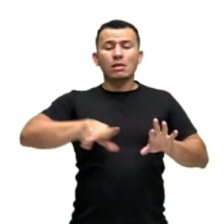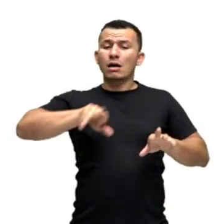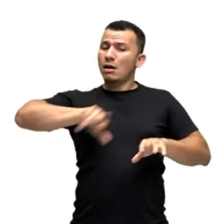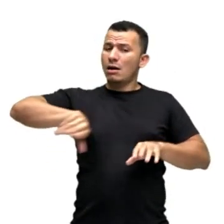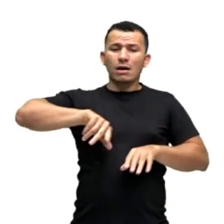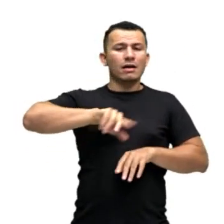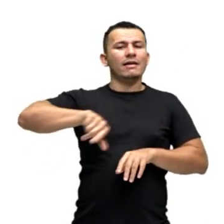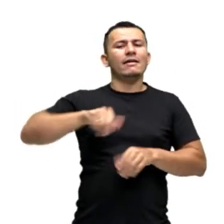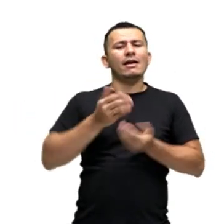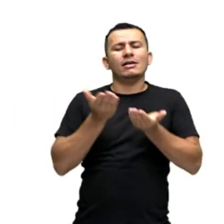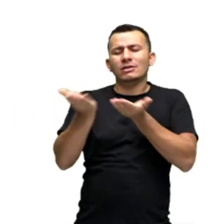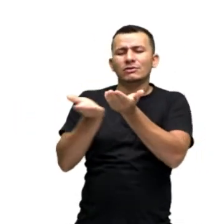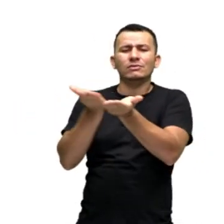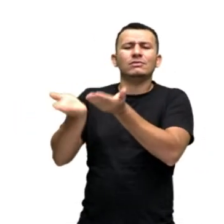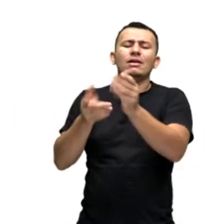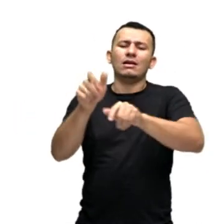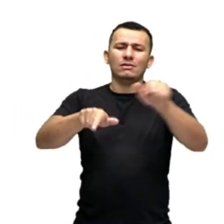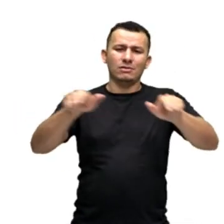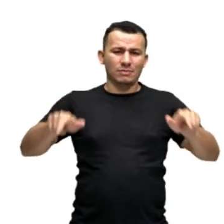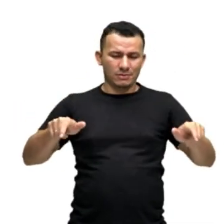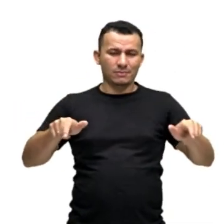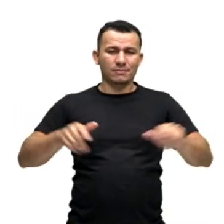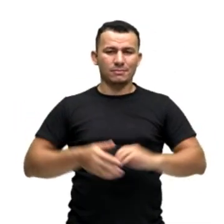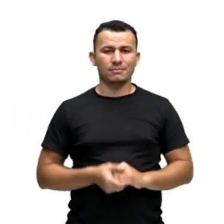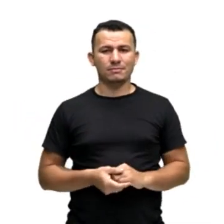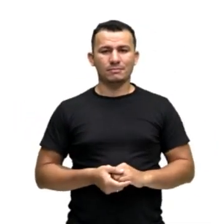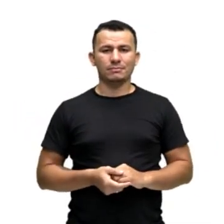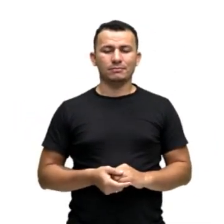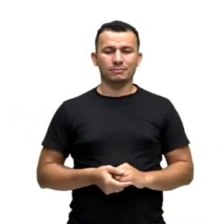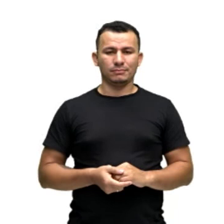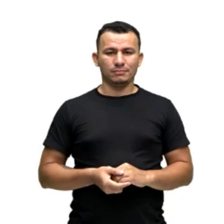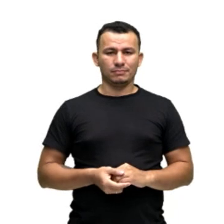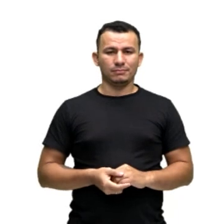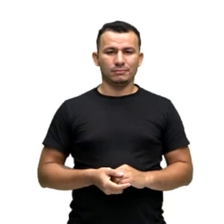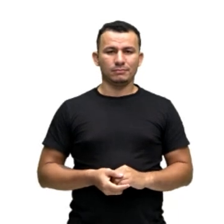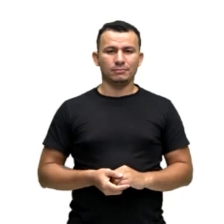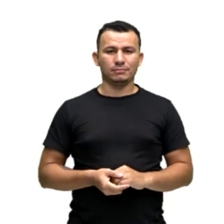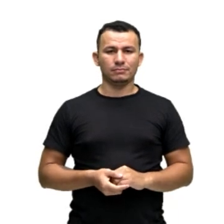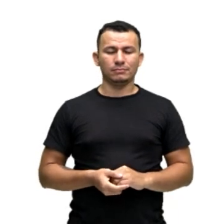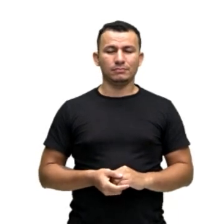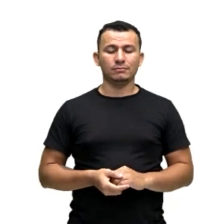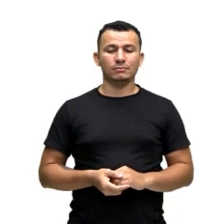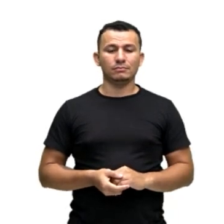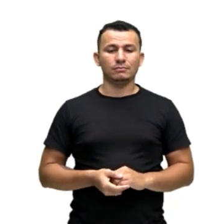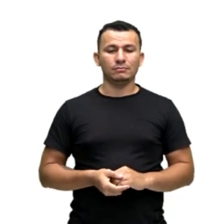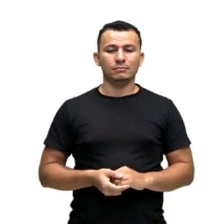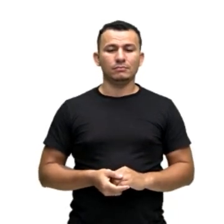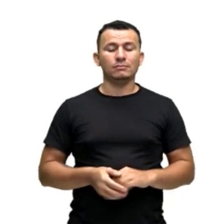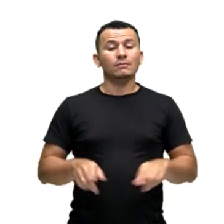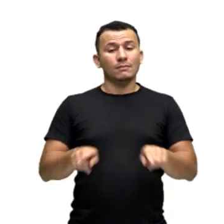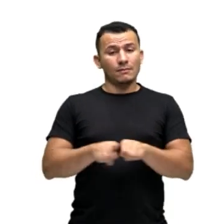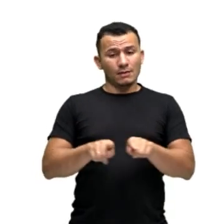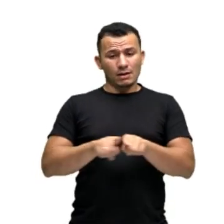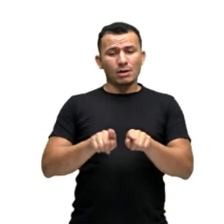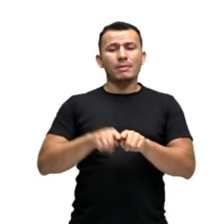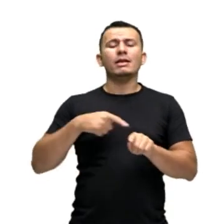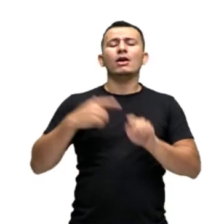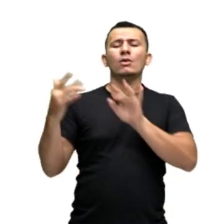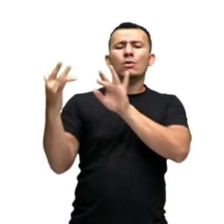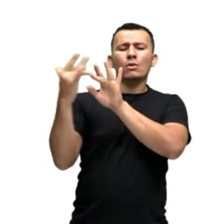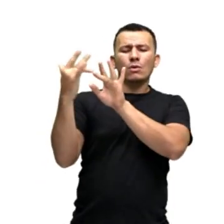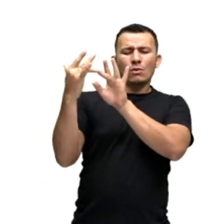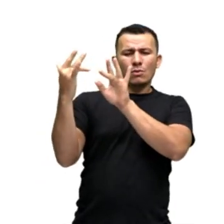divindade que vai além das vezes Da Lógica humana e também esse essa dimensão do transcendente que se